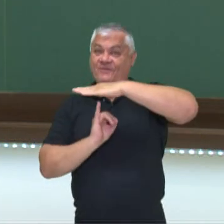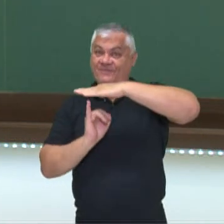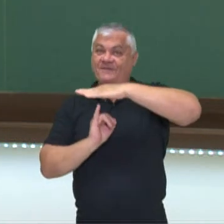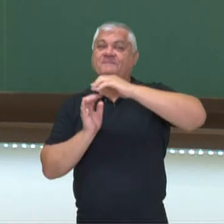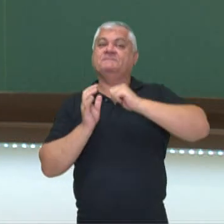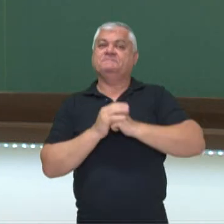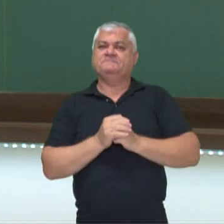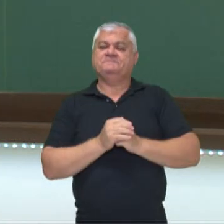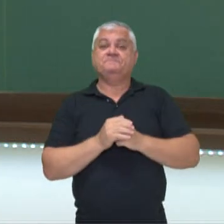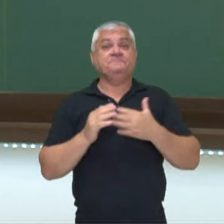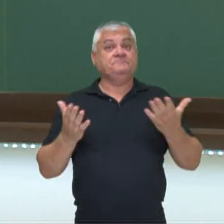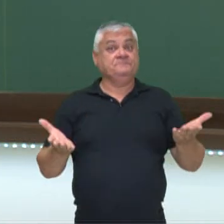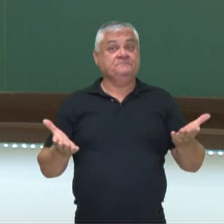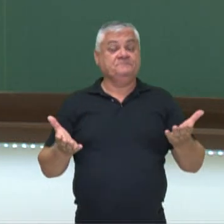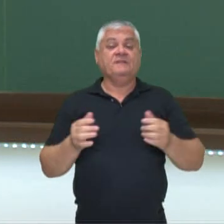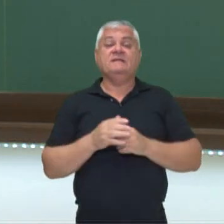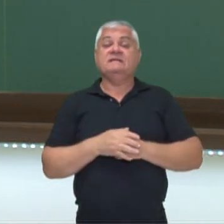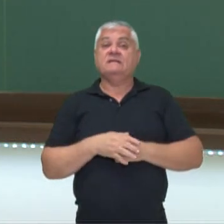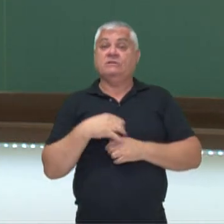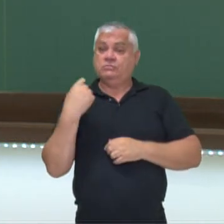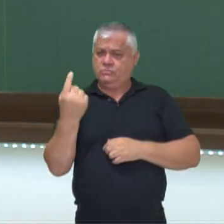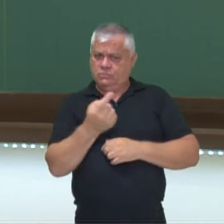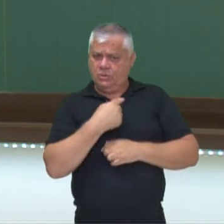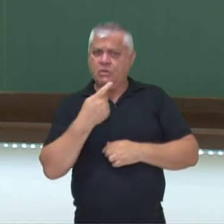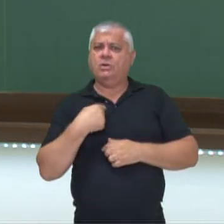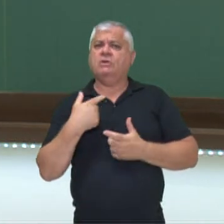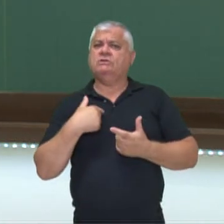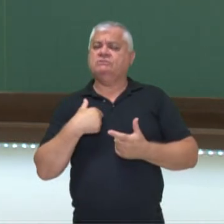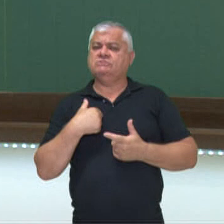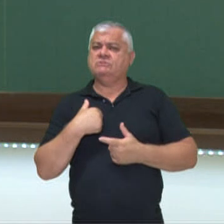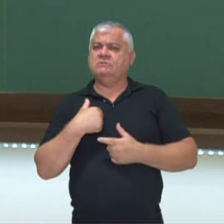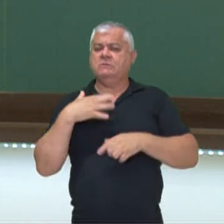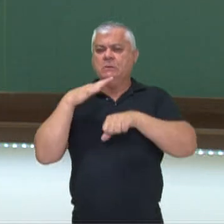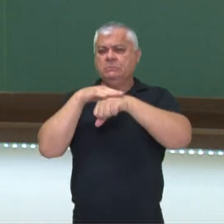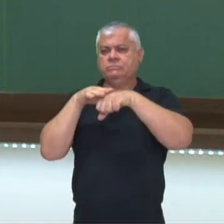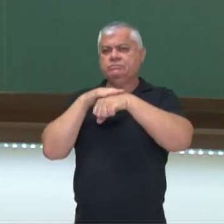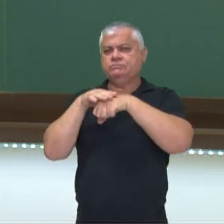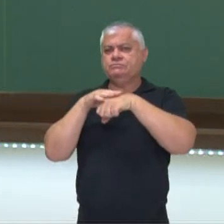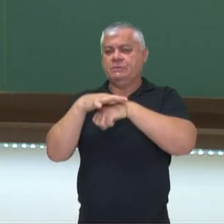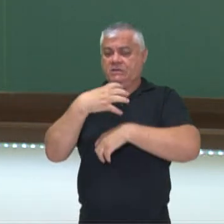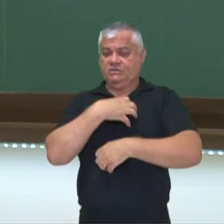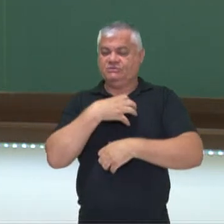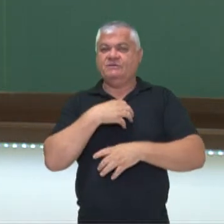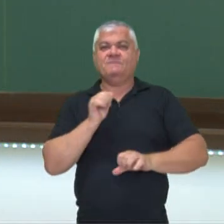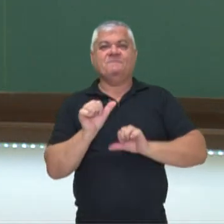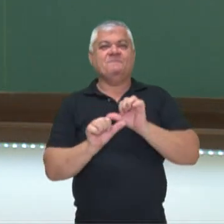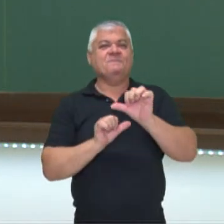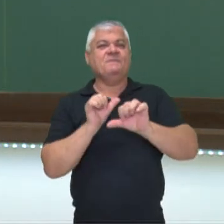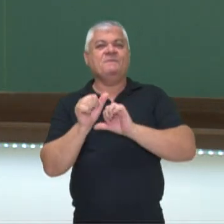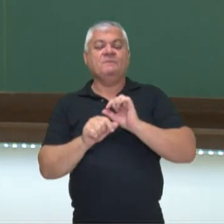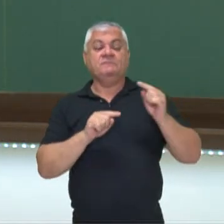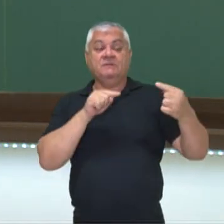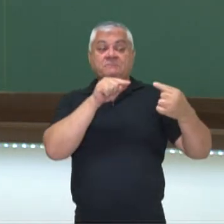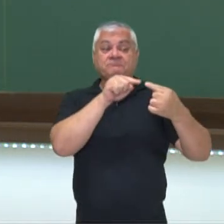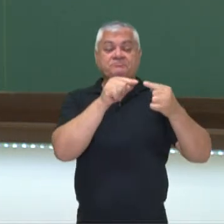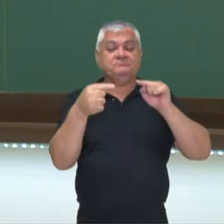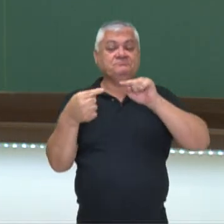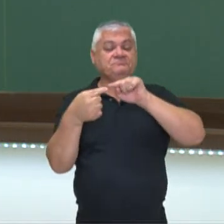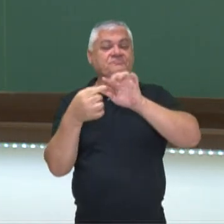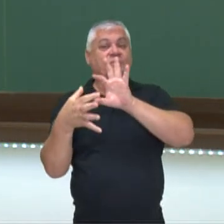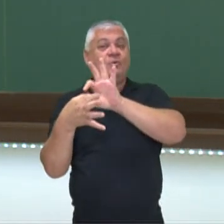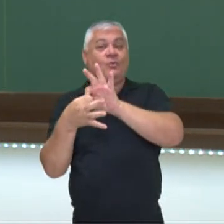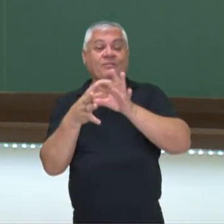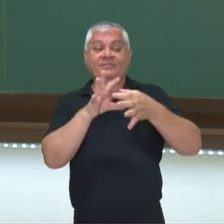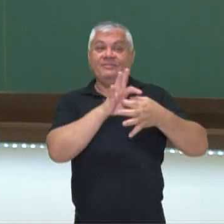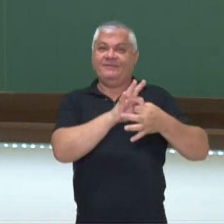informal. Ou seja, sim, nós mudamos, né, realmente a forma de falar de acordo com o contexto, a situação